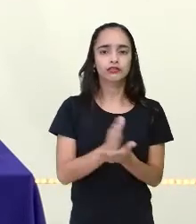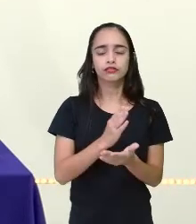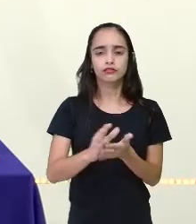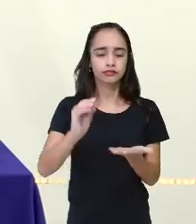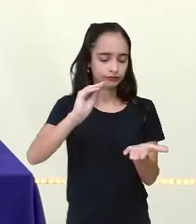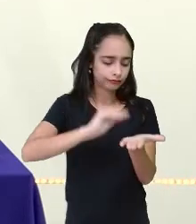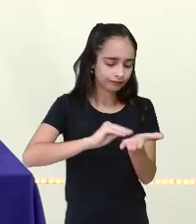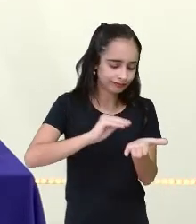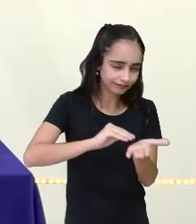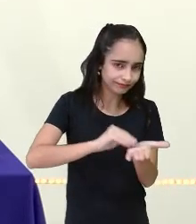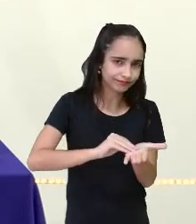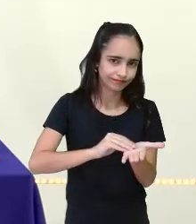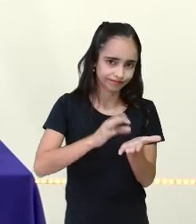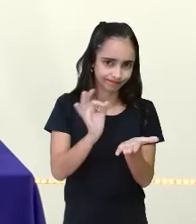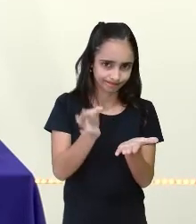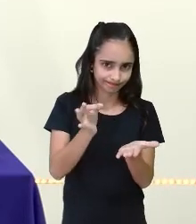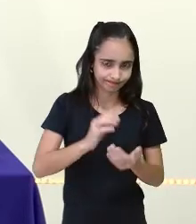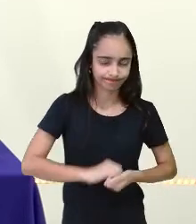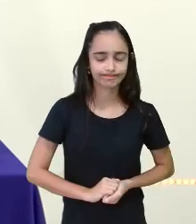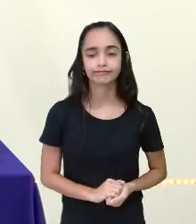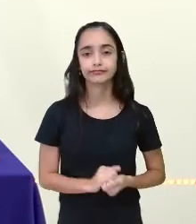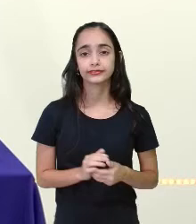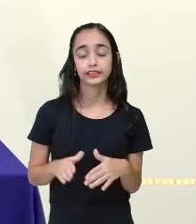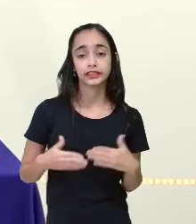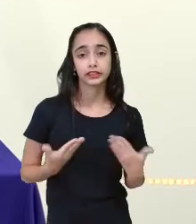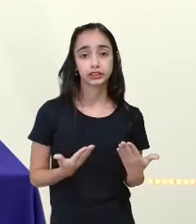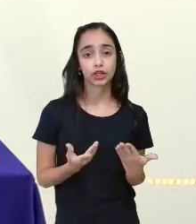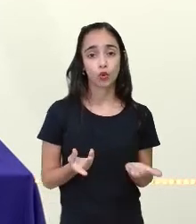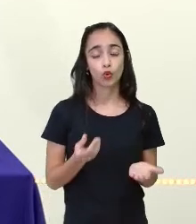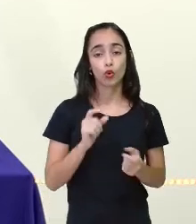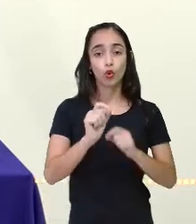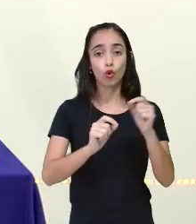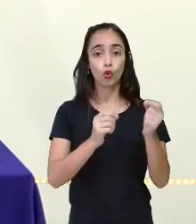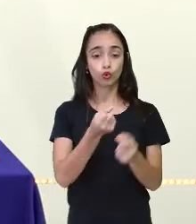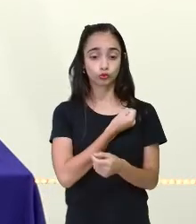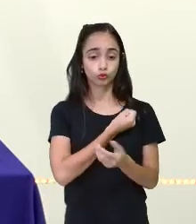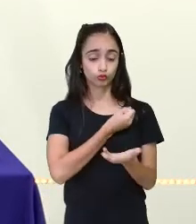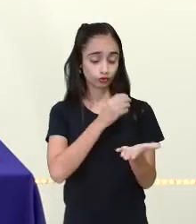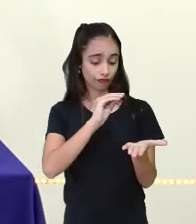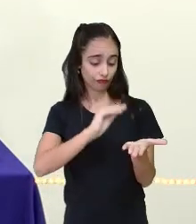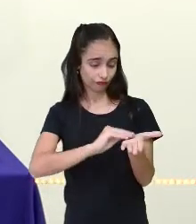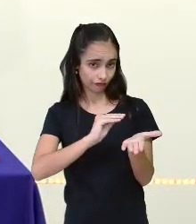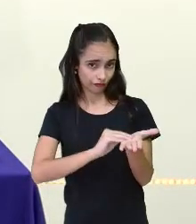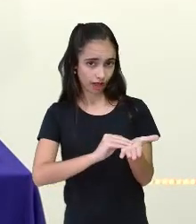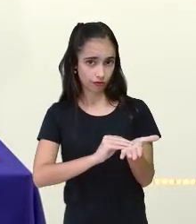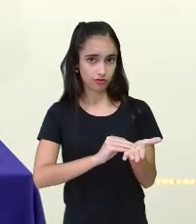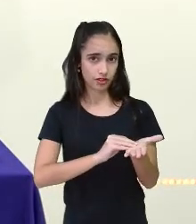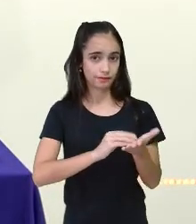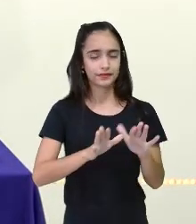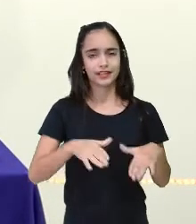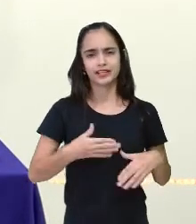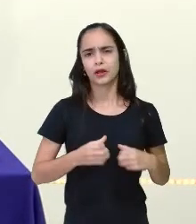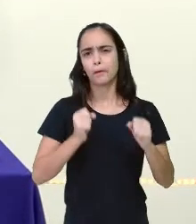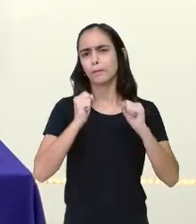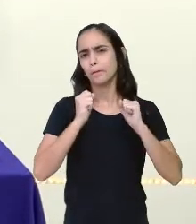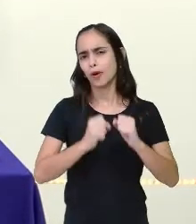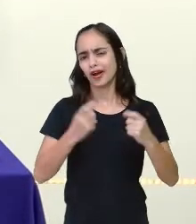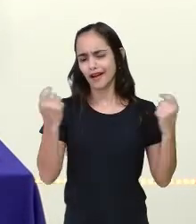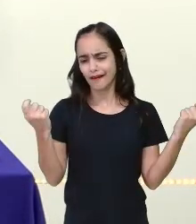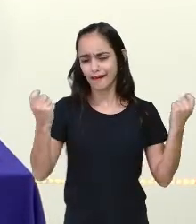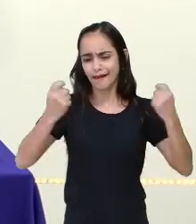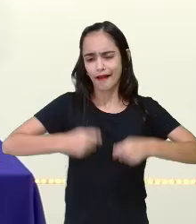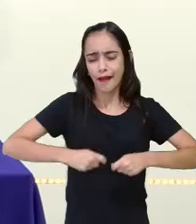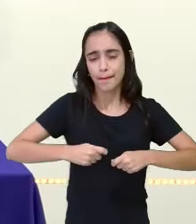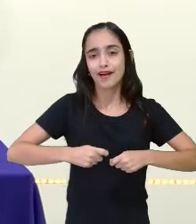ser inexata a divisão. Aí esse resto é que vai permitir ou eu ou a professora Esté caminhar aqui